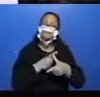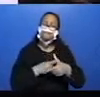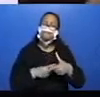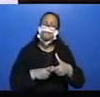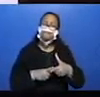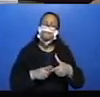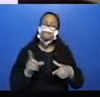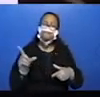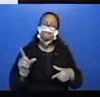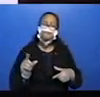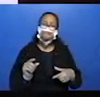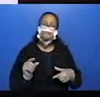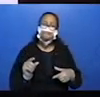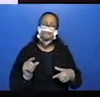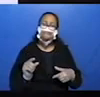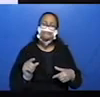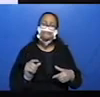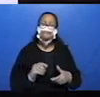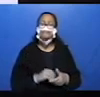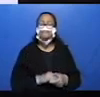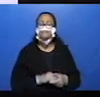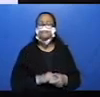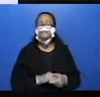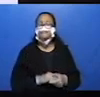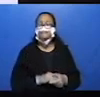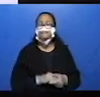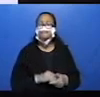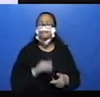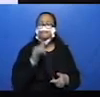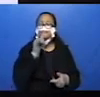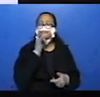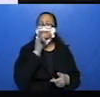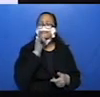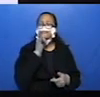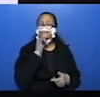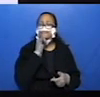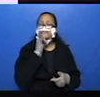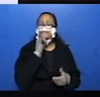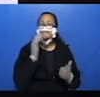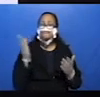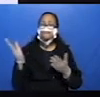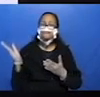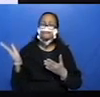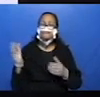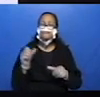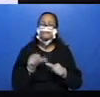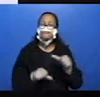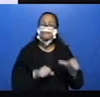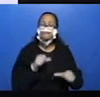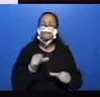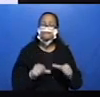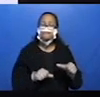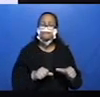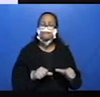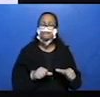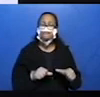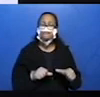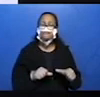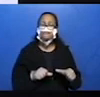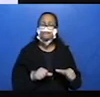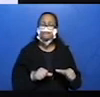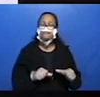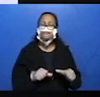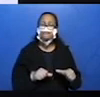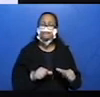corto. O exemplo, aqui ao contrário, ele me deu o divisor de 10, 100 mil, eu tenho